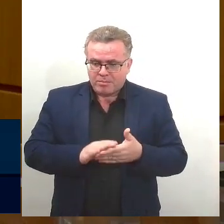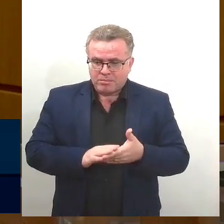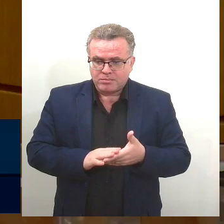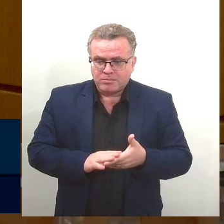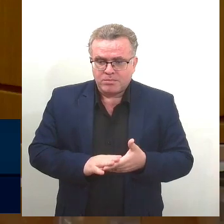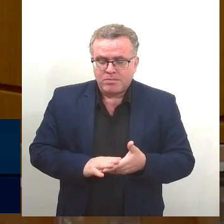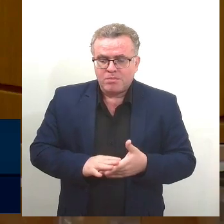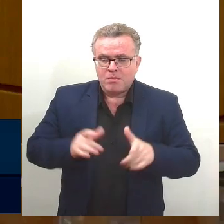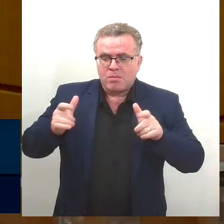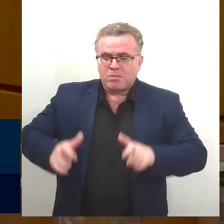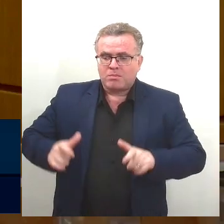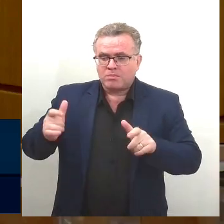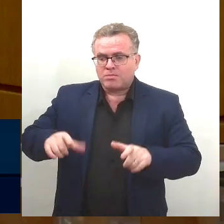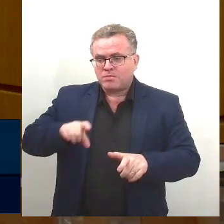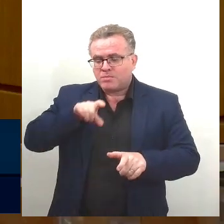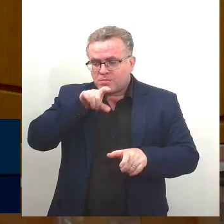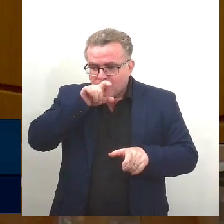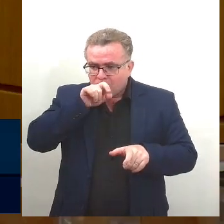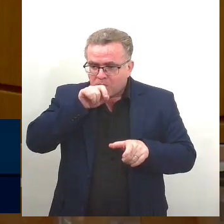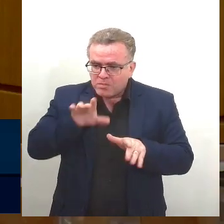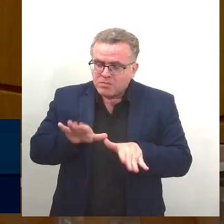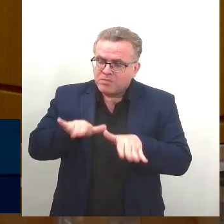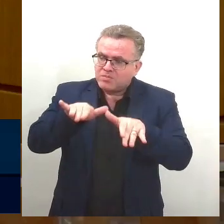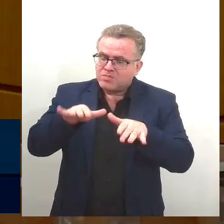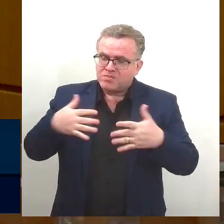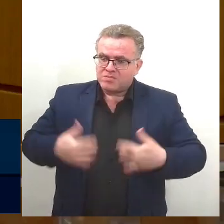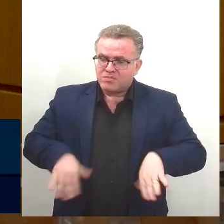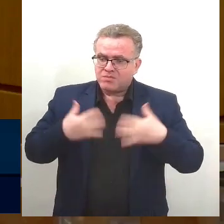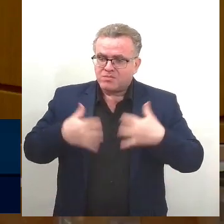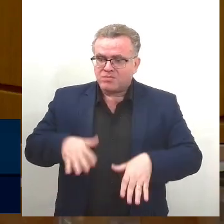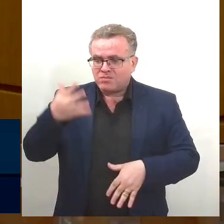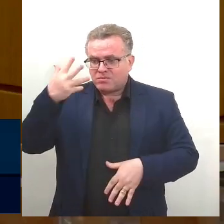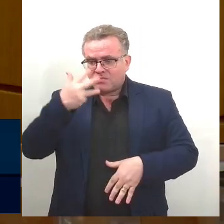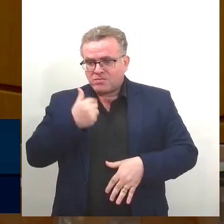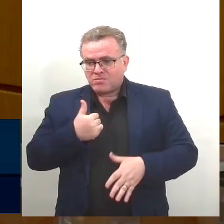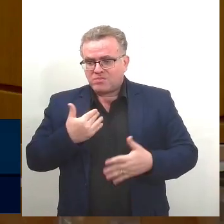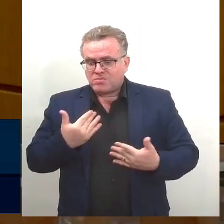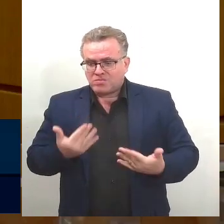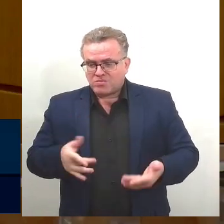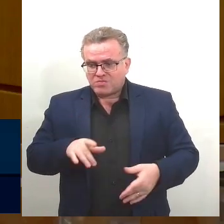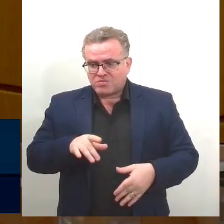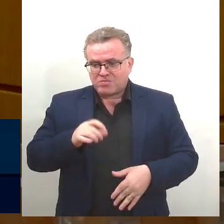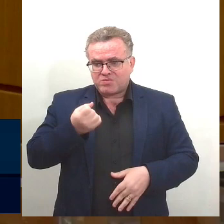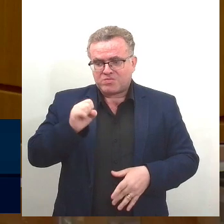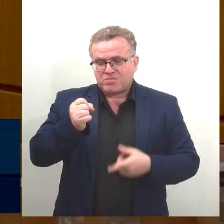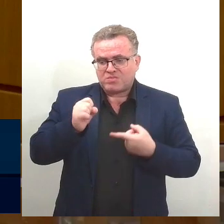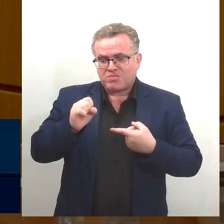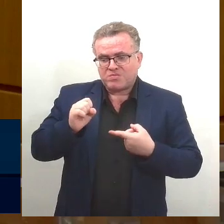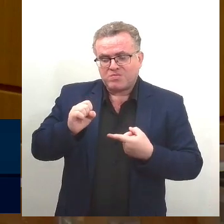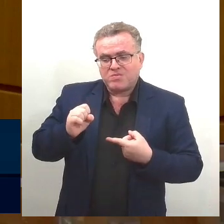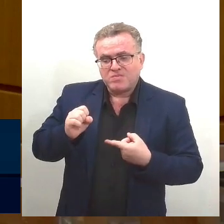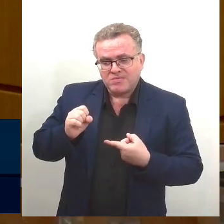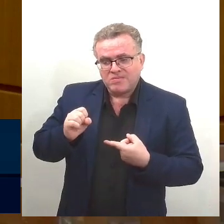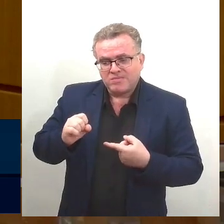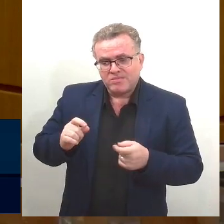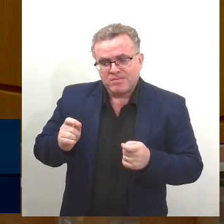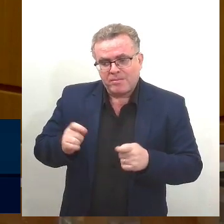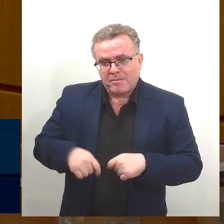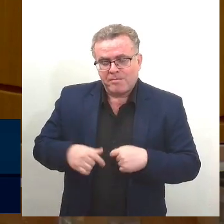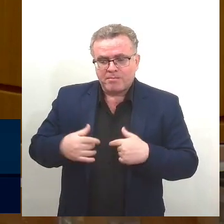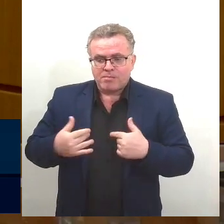isso. Além do nome, né, Sergipe, que é o quinto guerreiro, né, que não aceitou os domínios